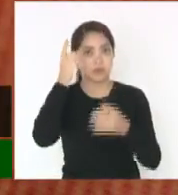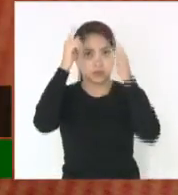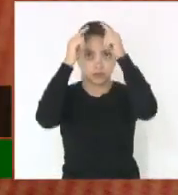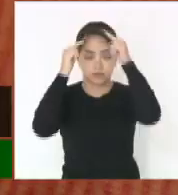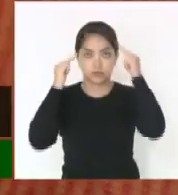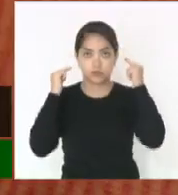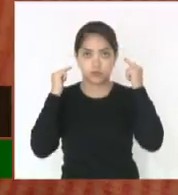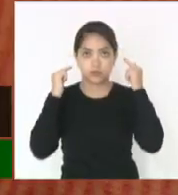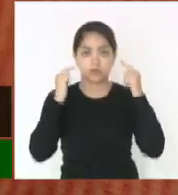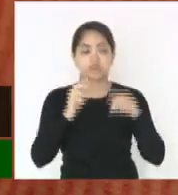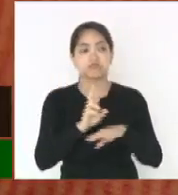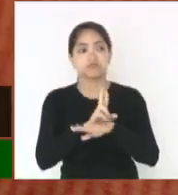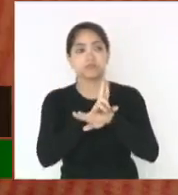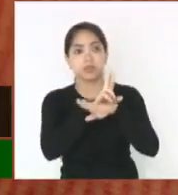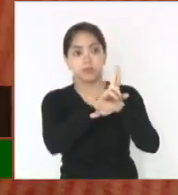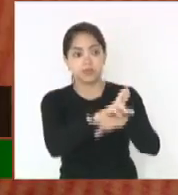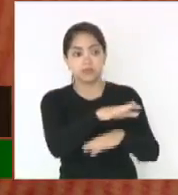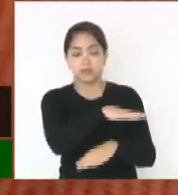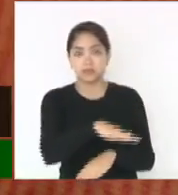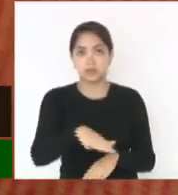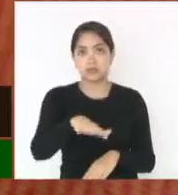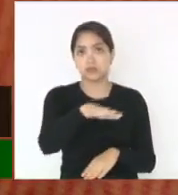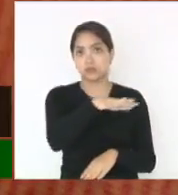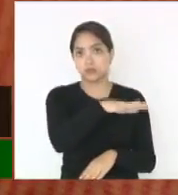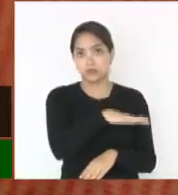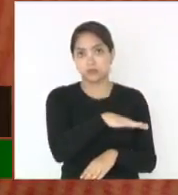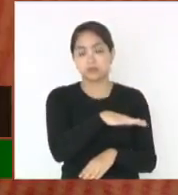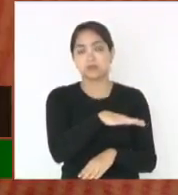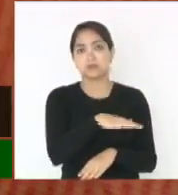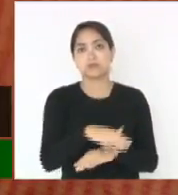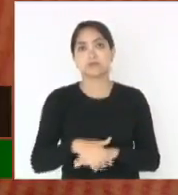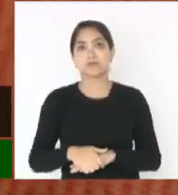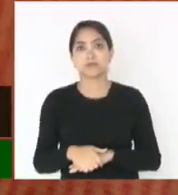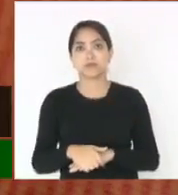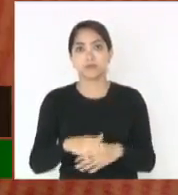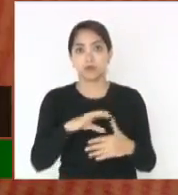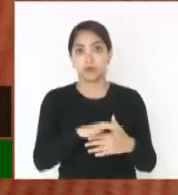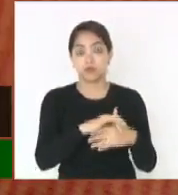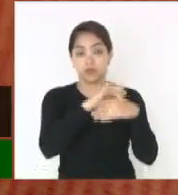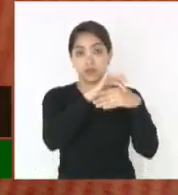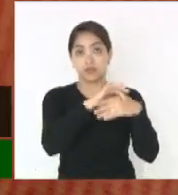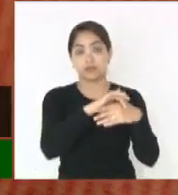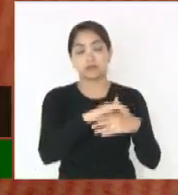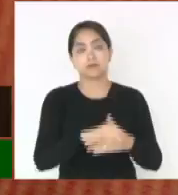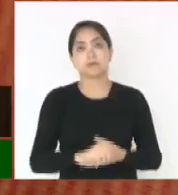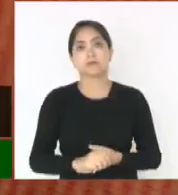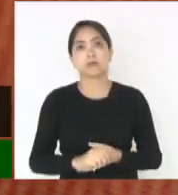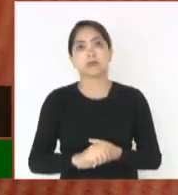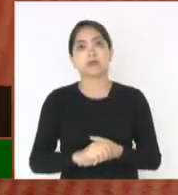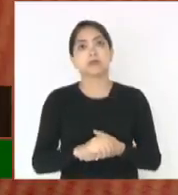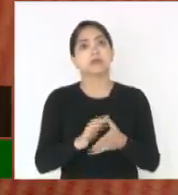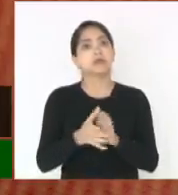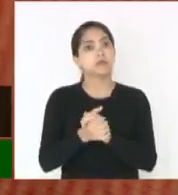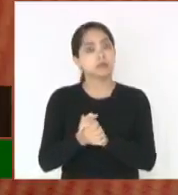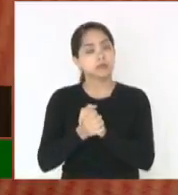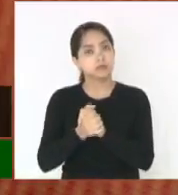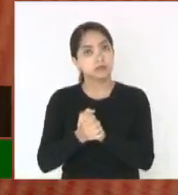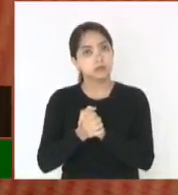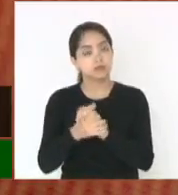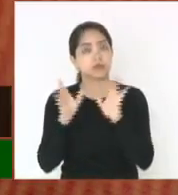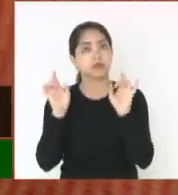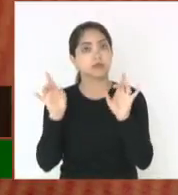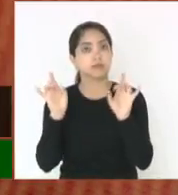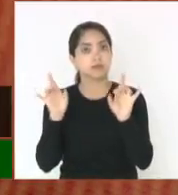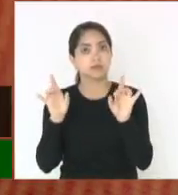grande representante da região, lá nosso grande líder naquela região. E também saudar de uma forma